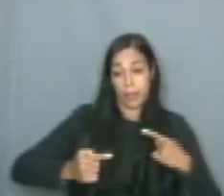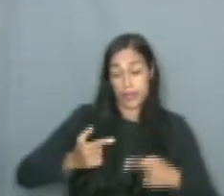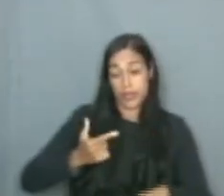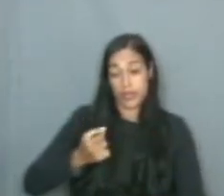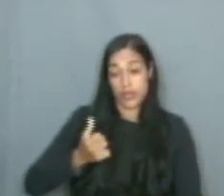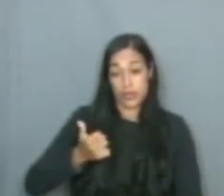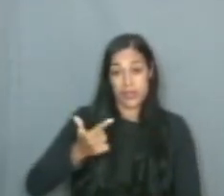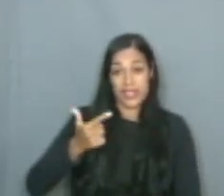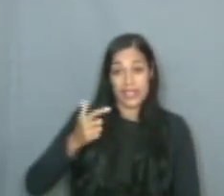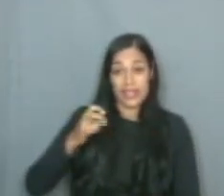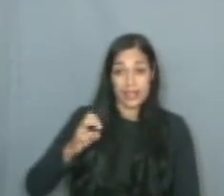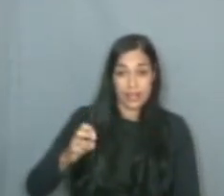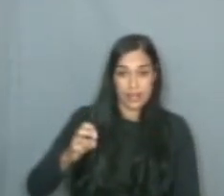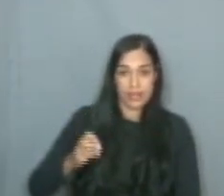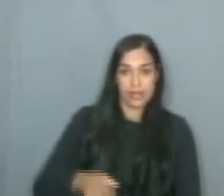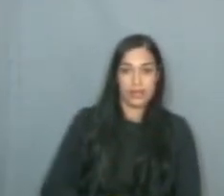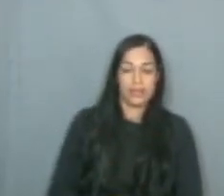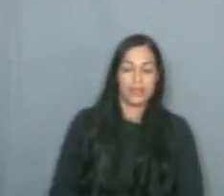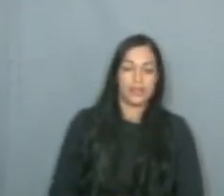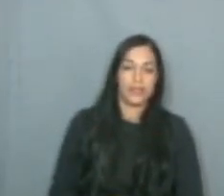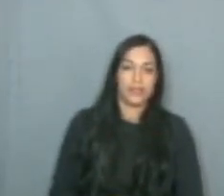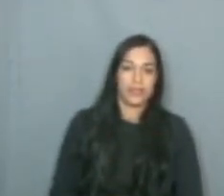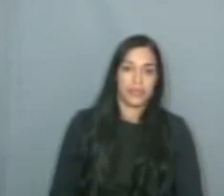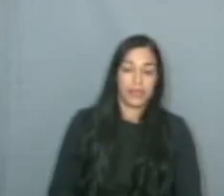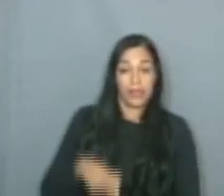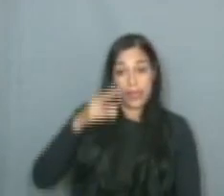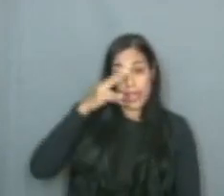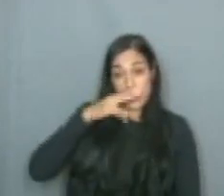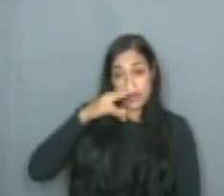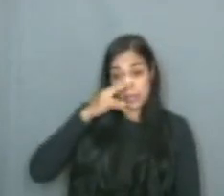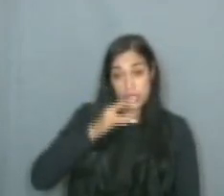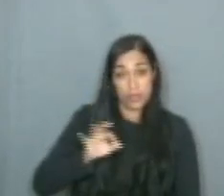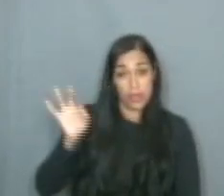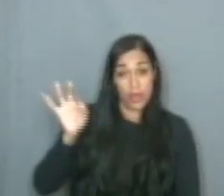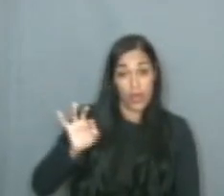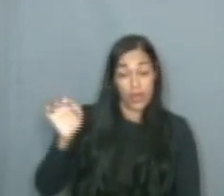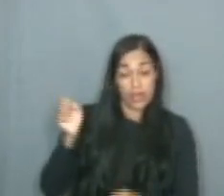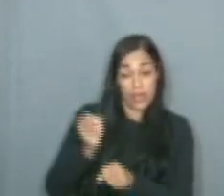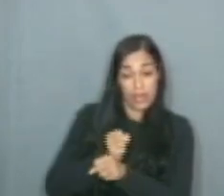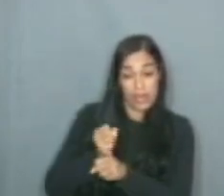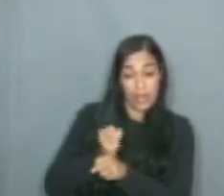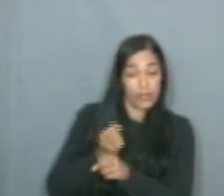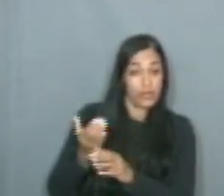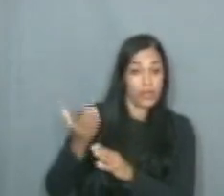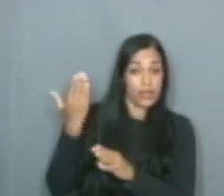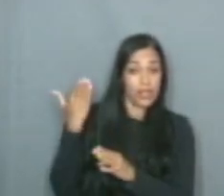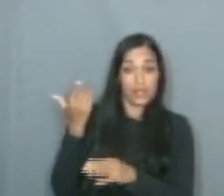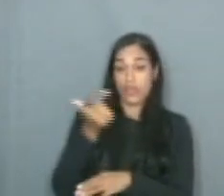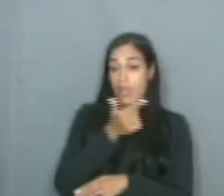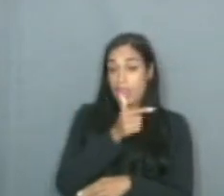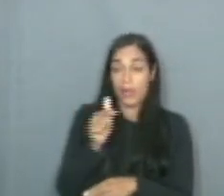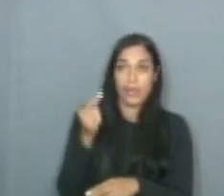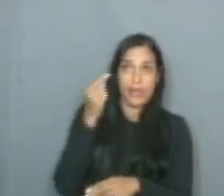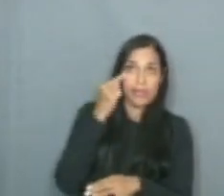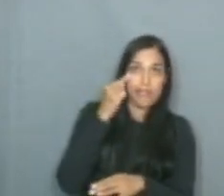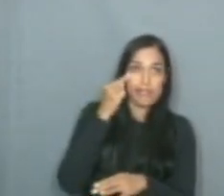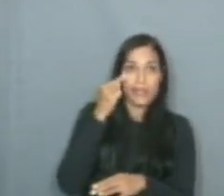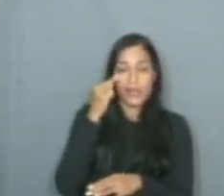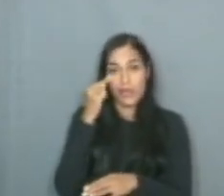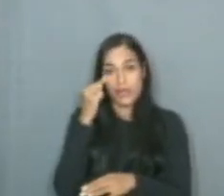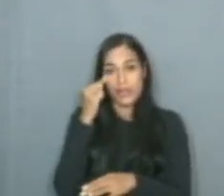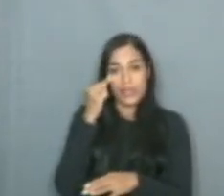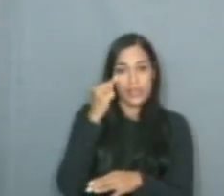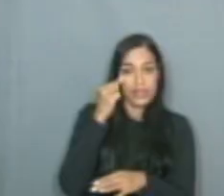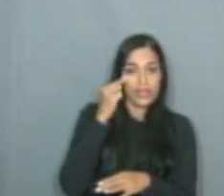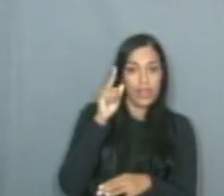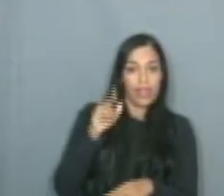2015. E essa mesma cota já vem de anos anteriores, e não houve nenhum tipo de questionamento nesse sentido.